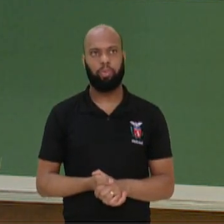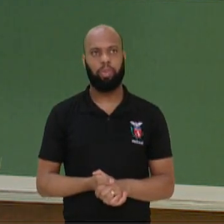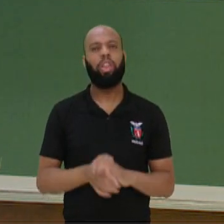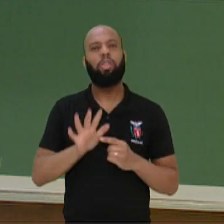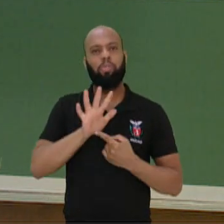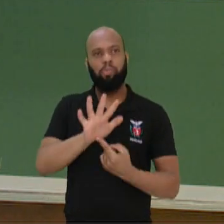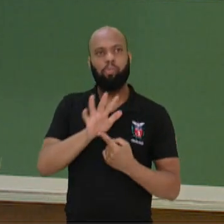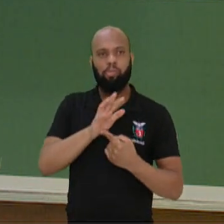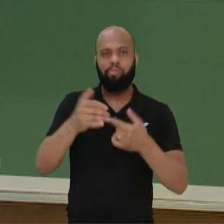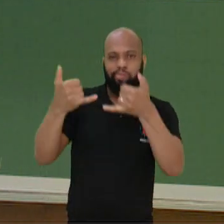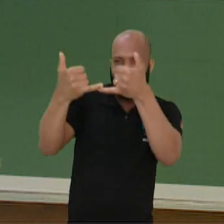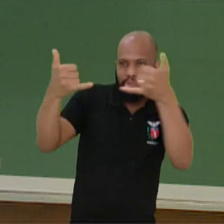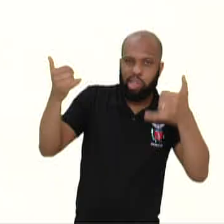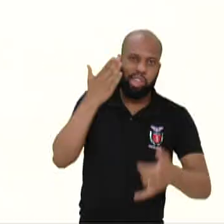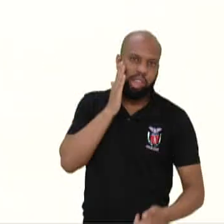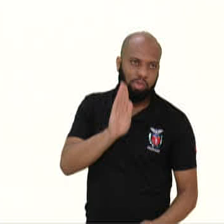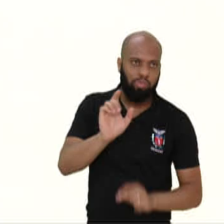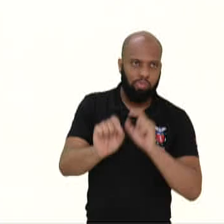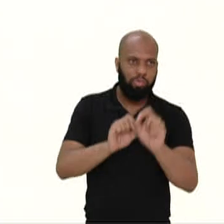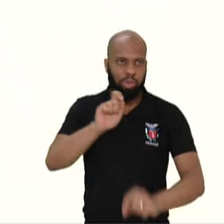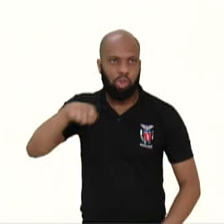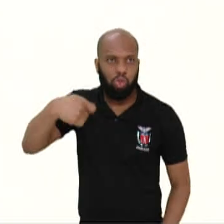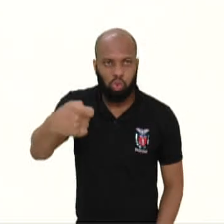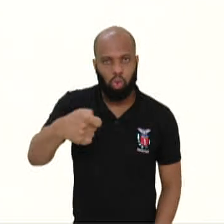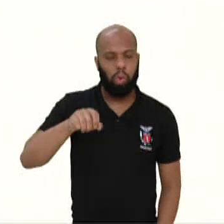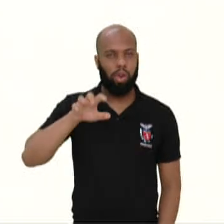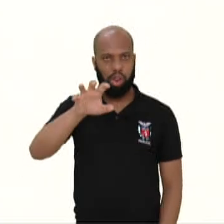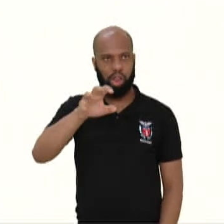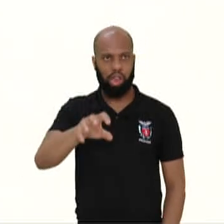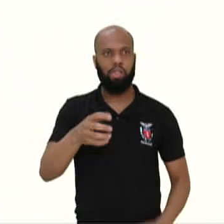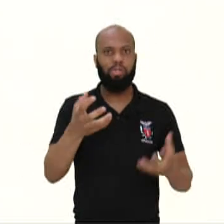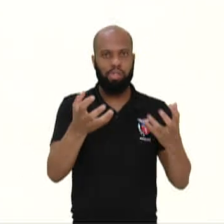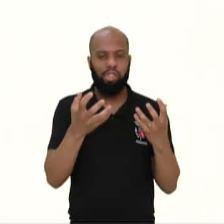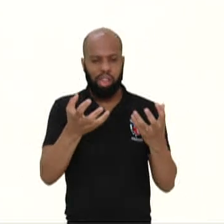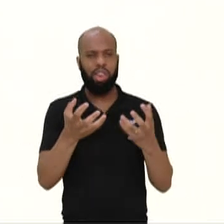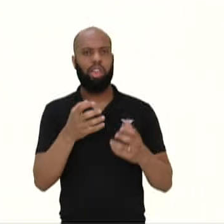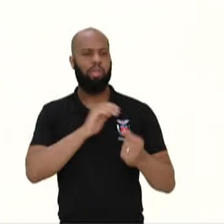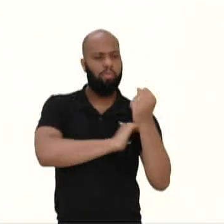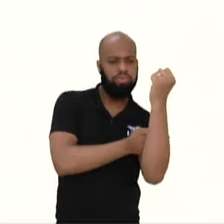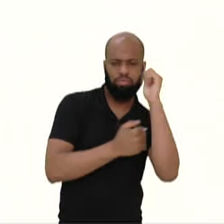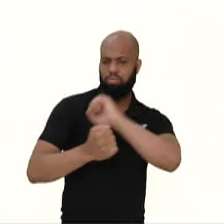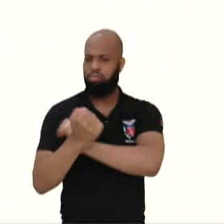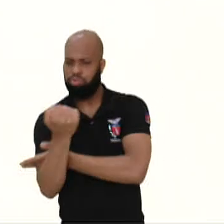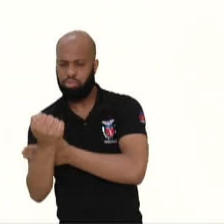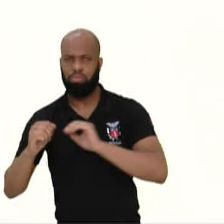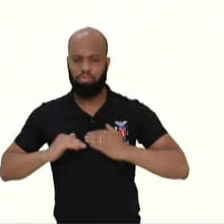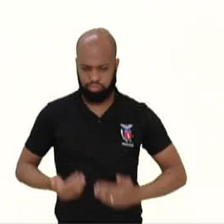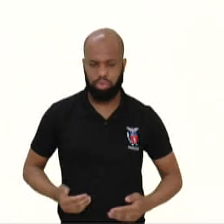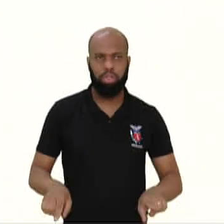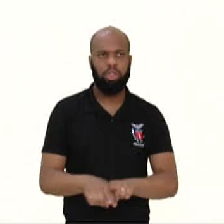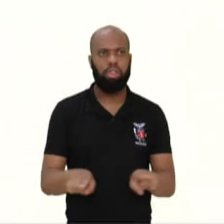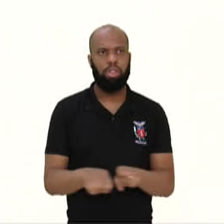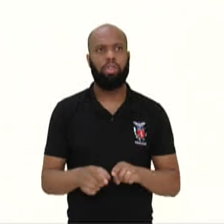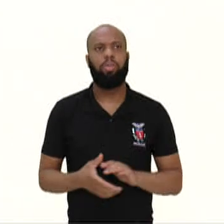Aqui tem um destaque em relação aos anabolizantes, né? Músculo esquelético e efeitos androgênicos e